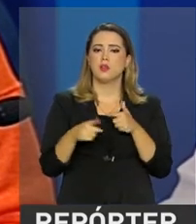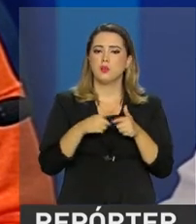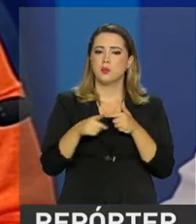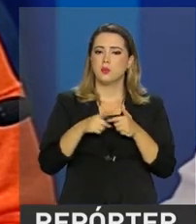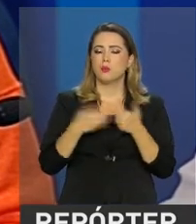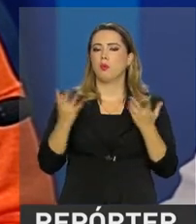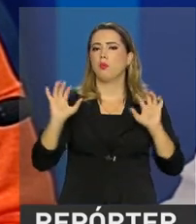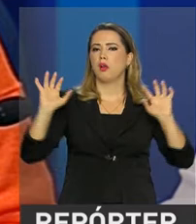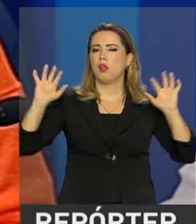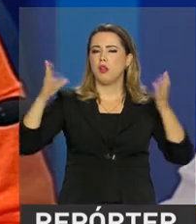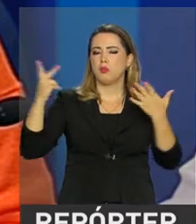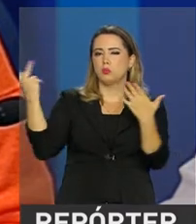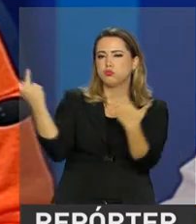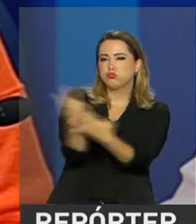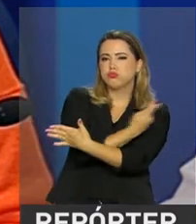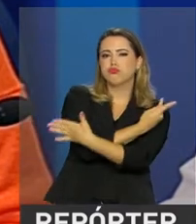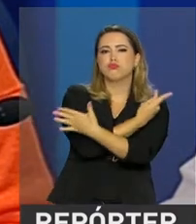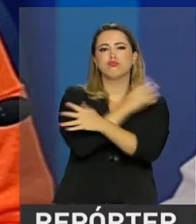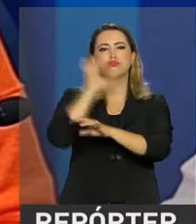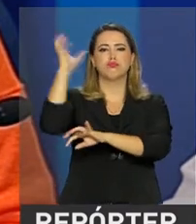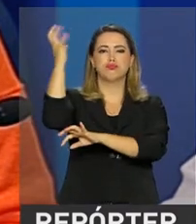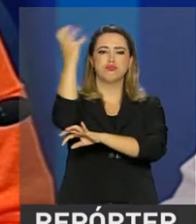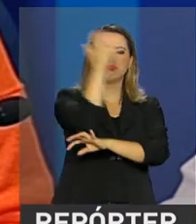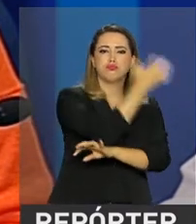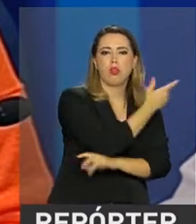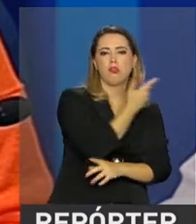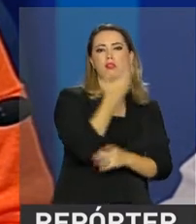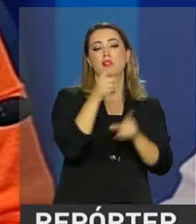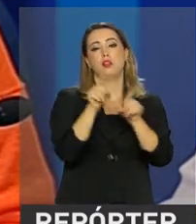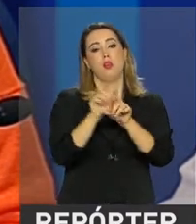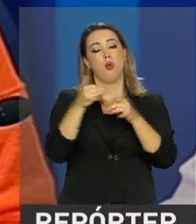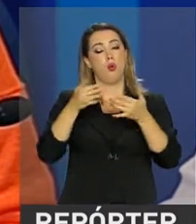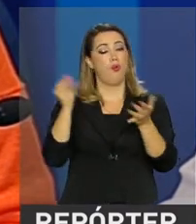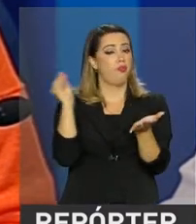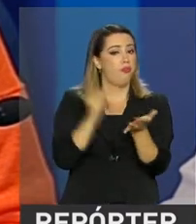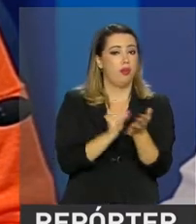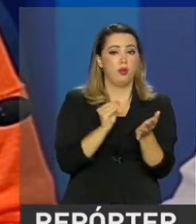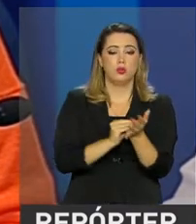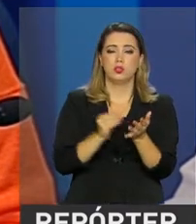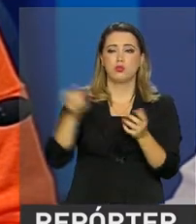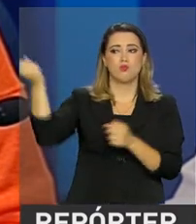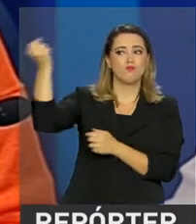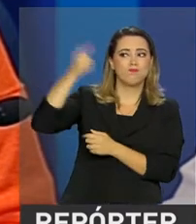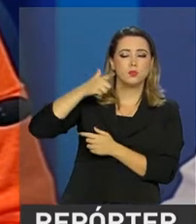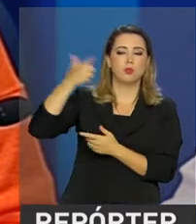Acidentes naturais, perdão, com falta de energia. Nós tivemos, então, que